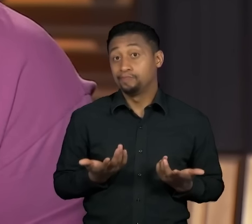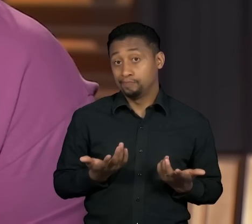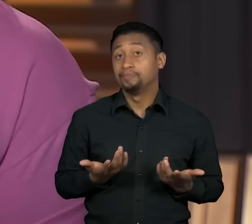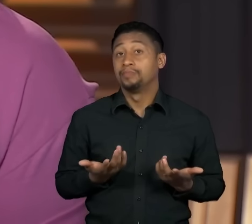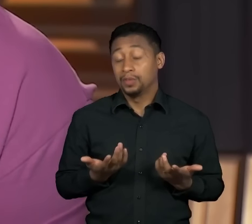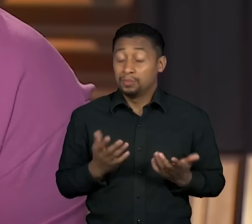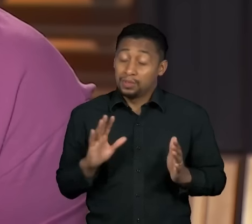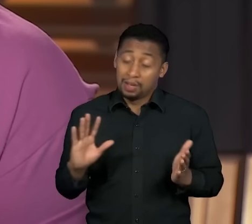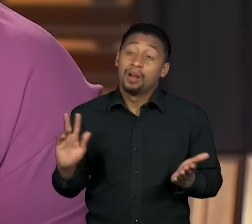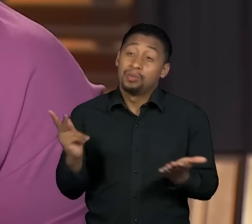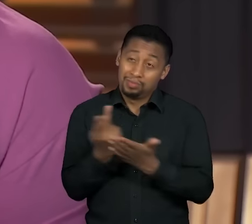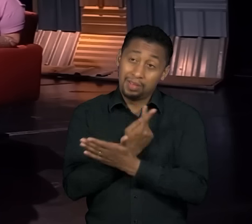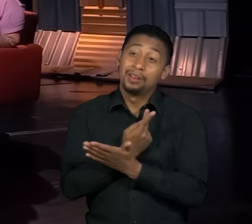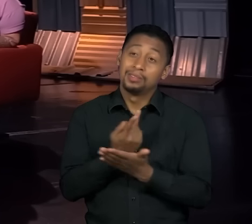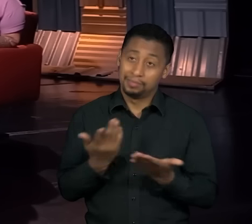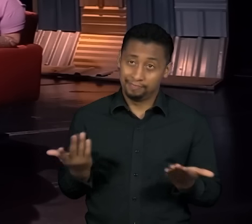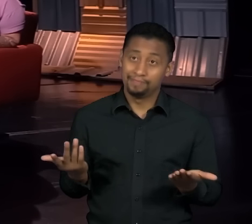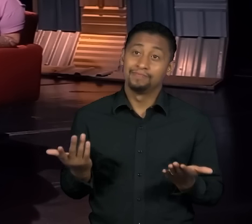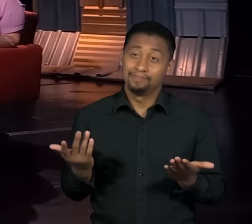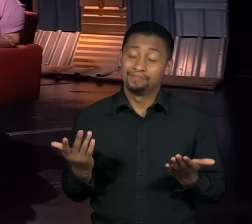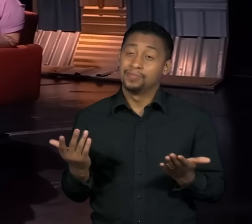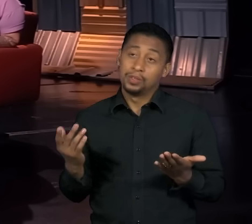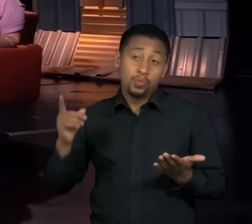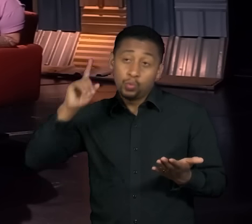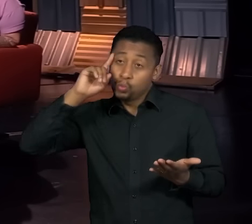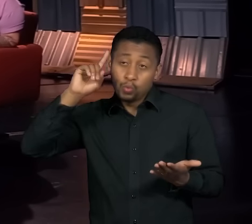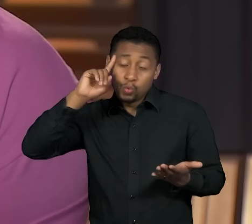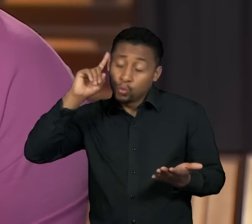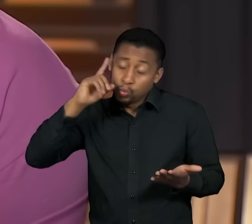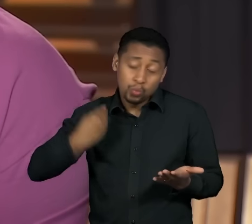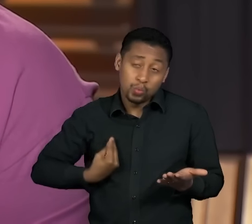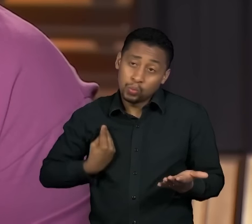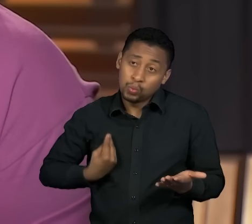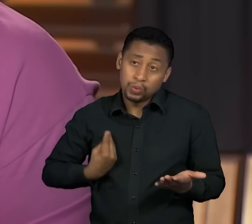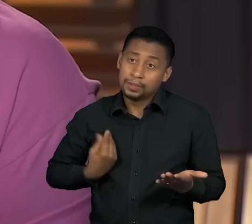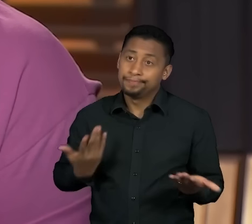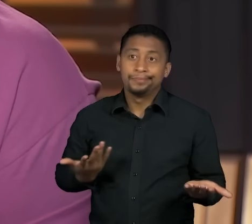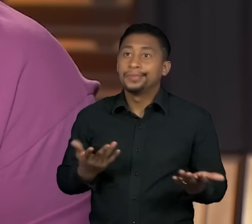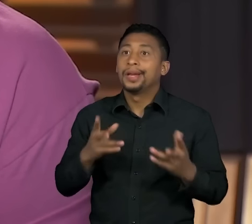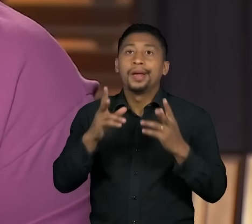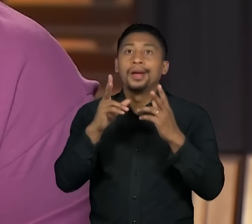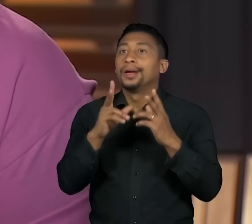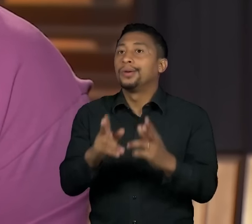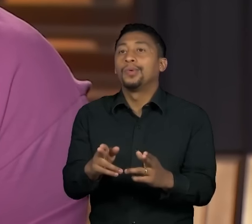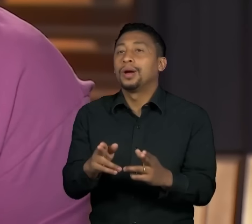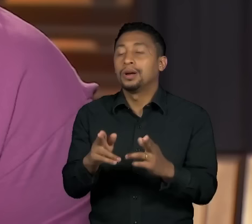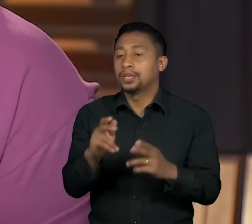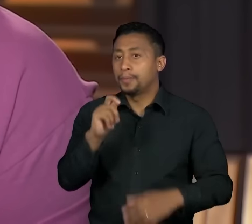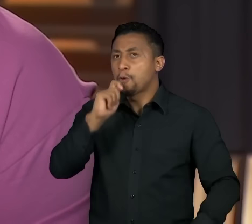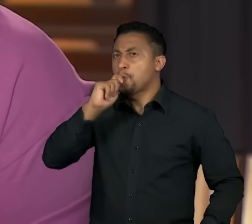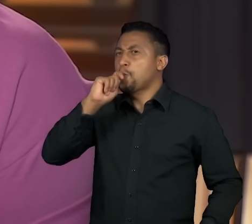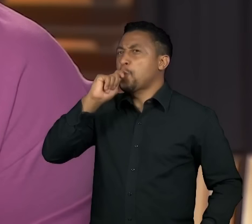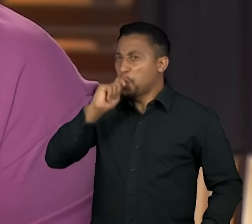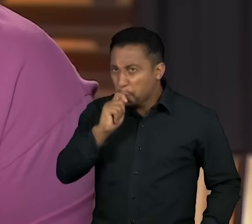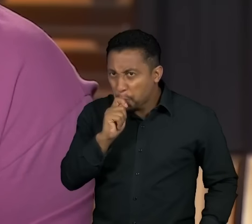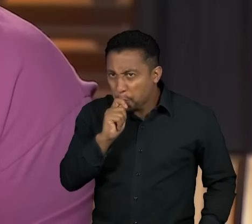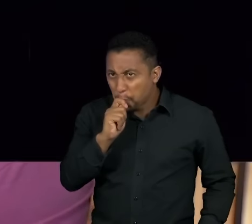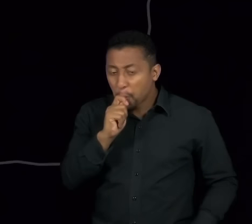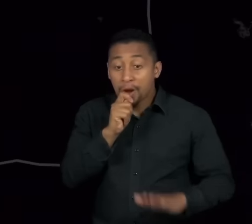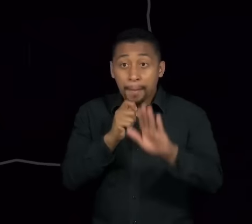a agressão do cotidiano. Sim. É como se fosse um apito de cachorro. Sim, Só quem é cachorro escuta.